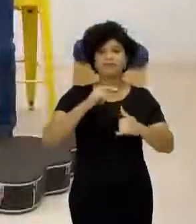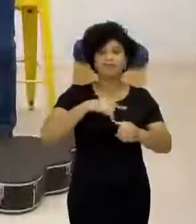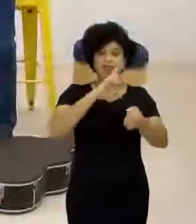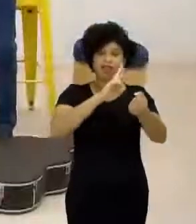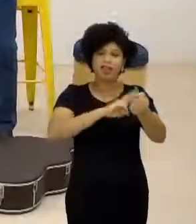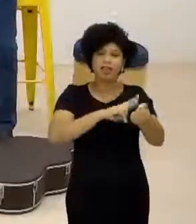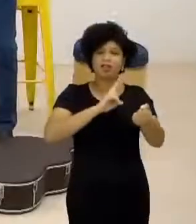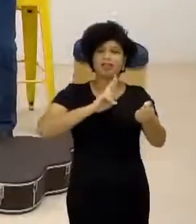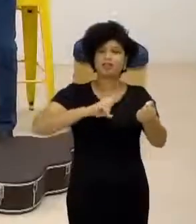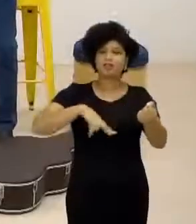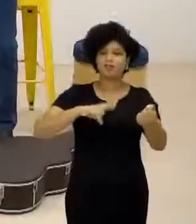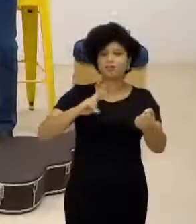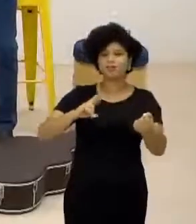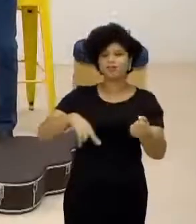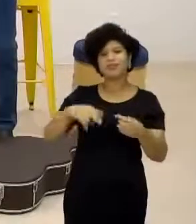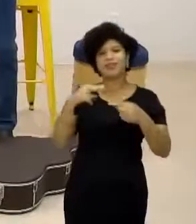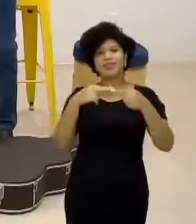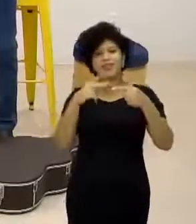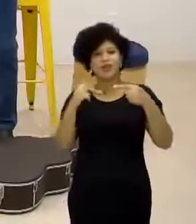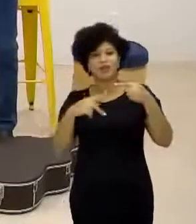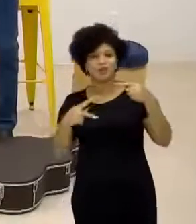ritmo e poesia.